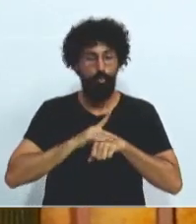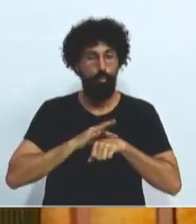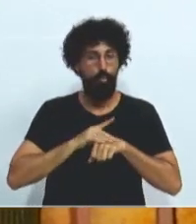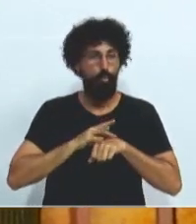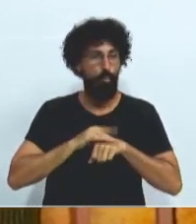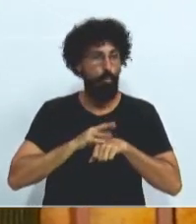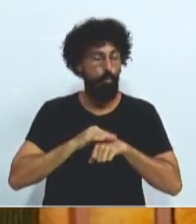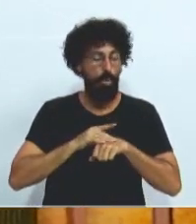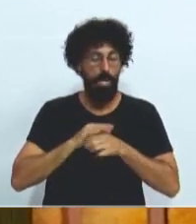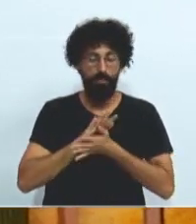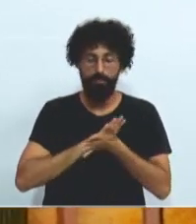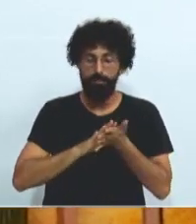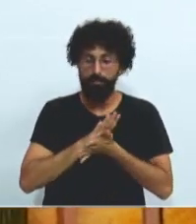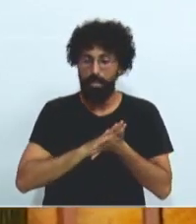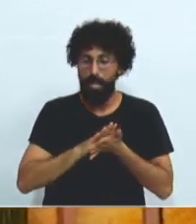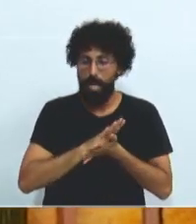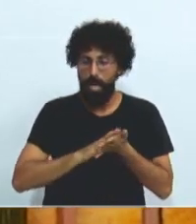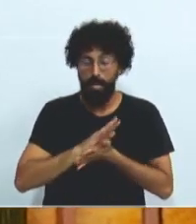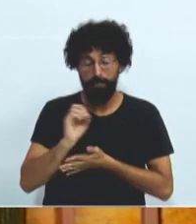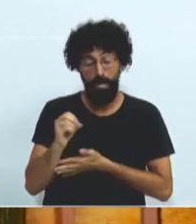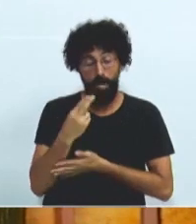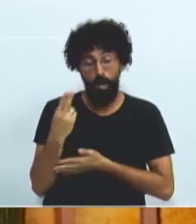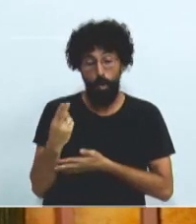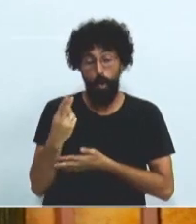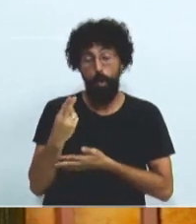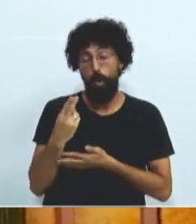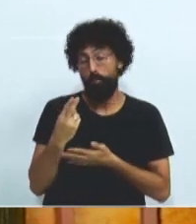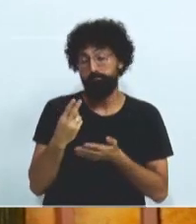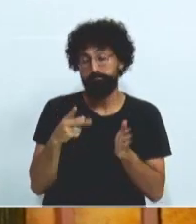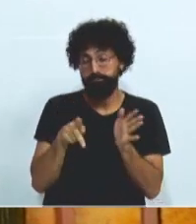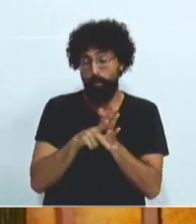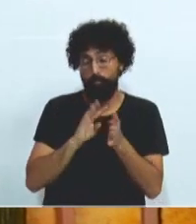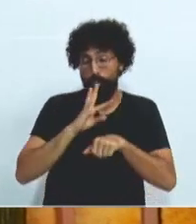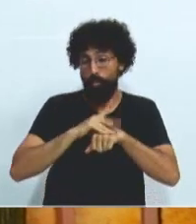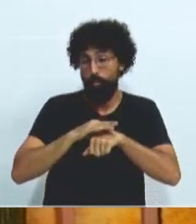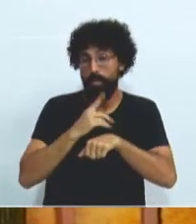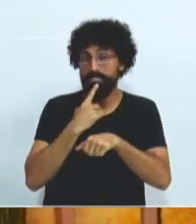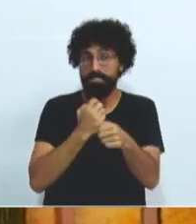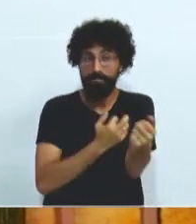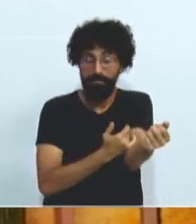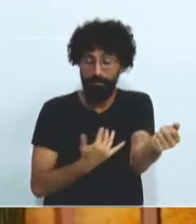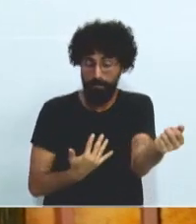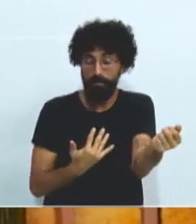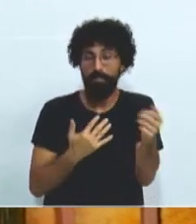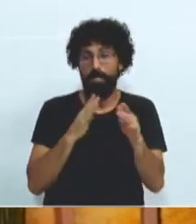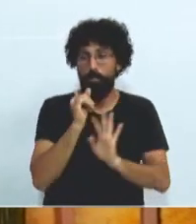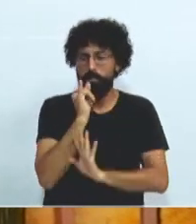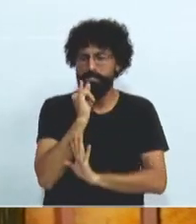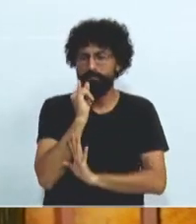infecciosa grave, nenhuma doença oncológica para fazer essa doação. Mas eu tive um caso bem